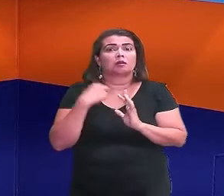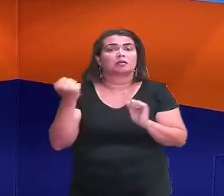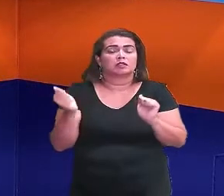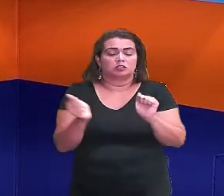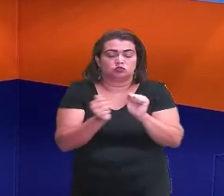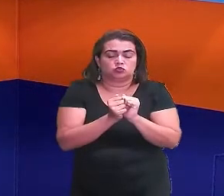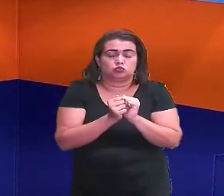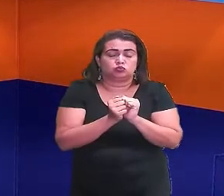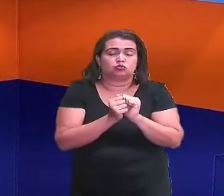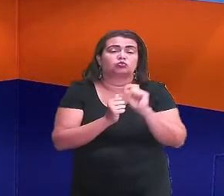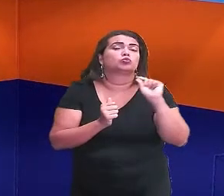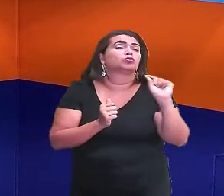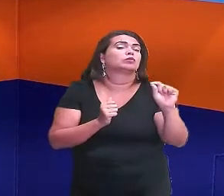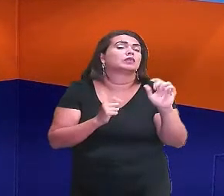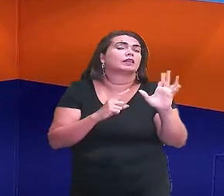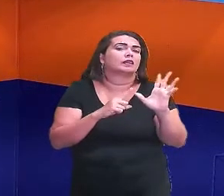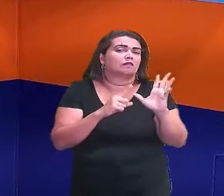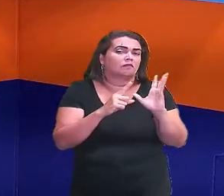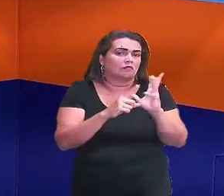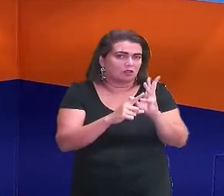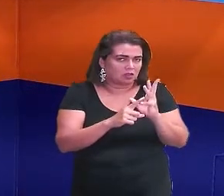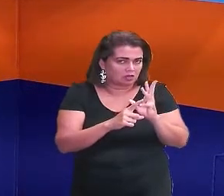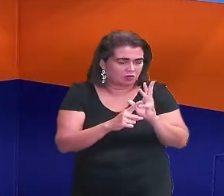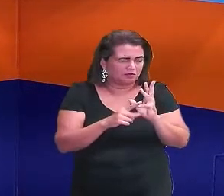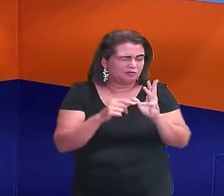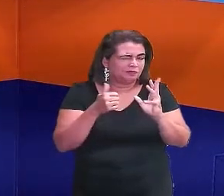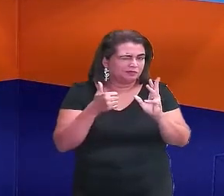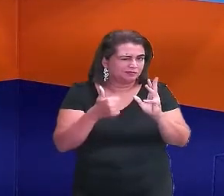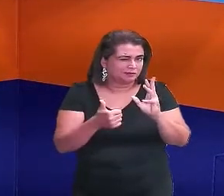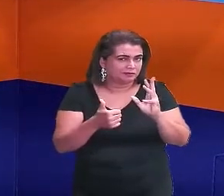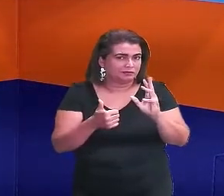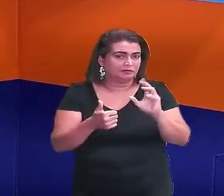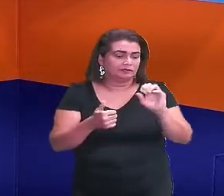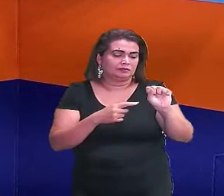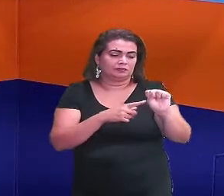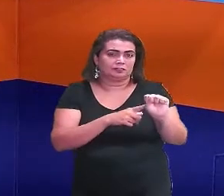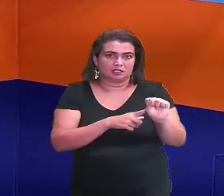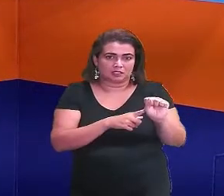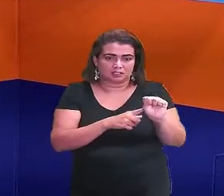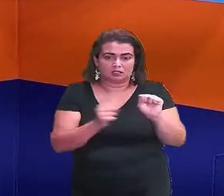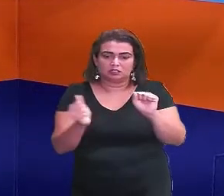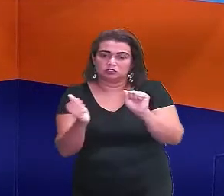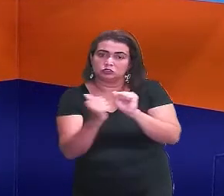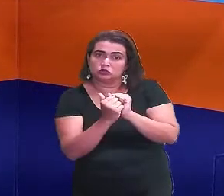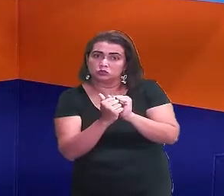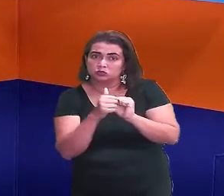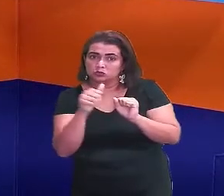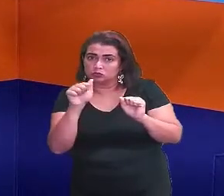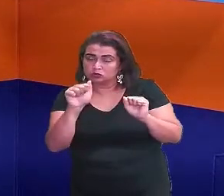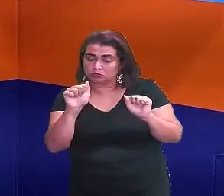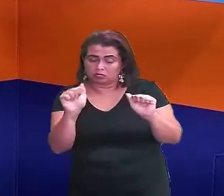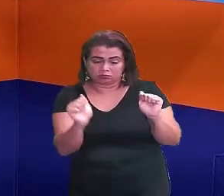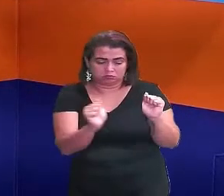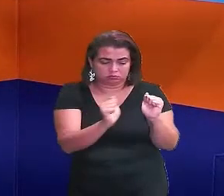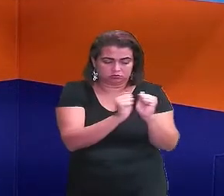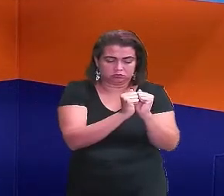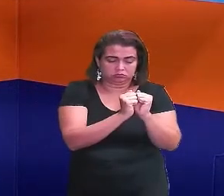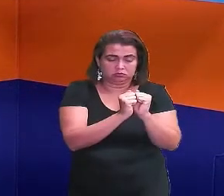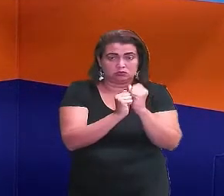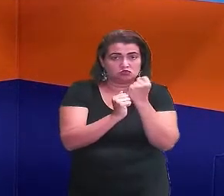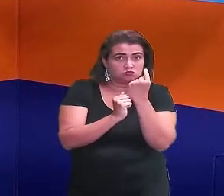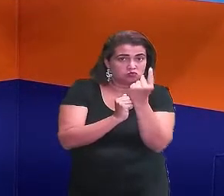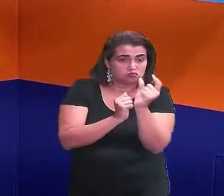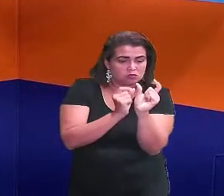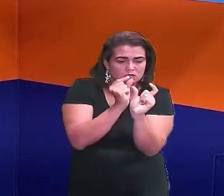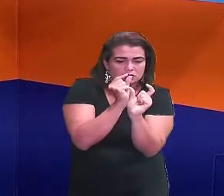junto de uma outra letrinha que é a vogal. Então, o S está junto do A. Então, vai ser uma sílaba para